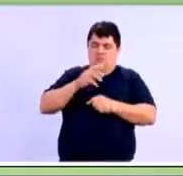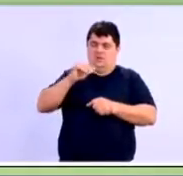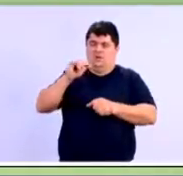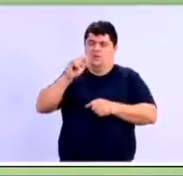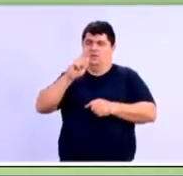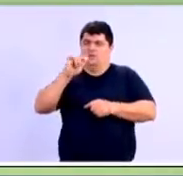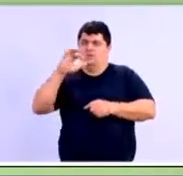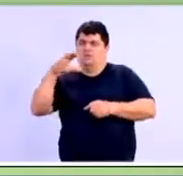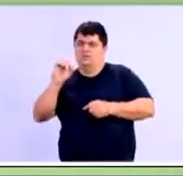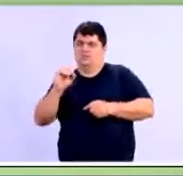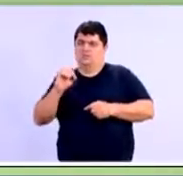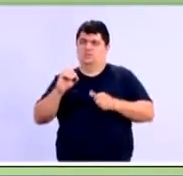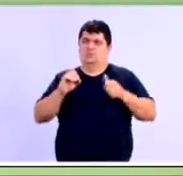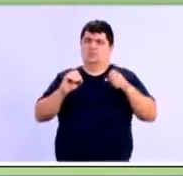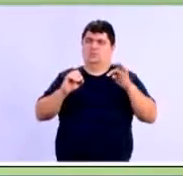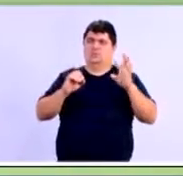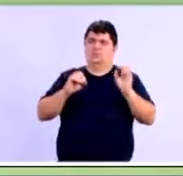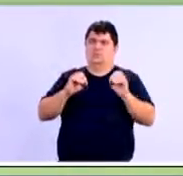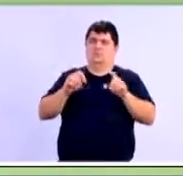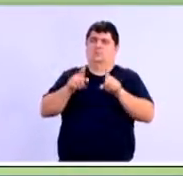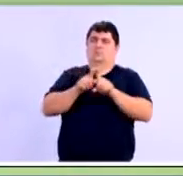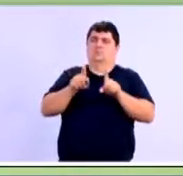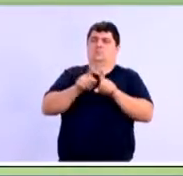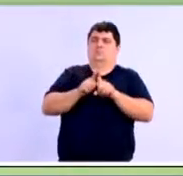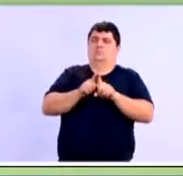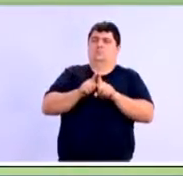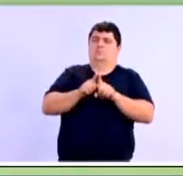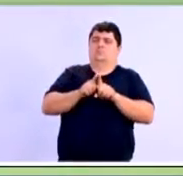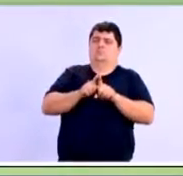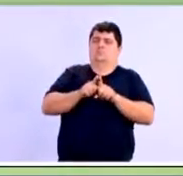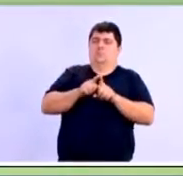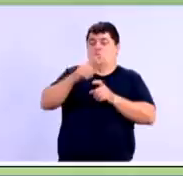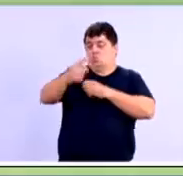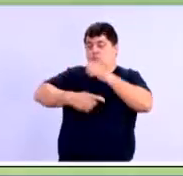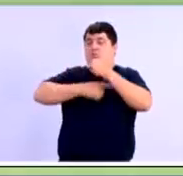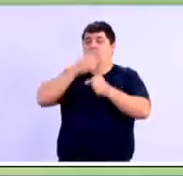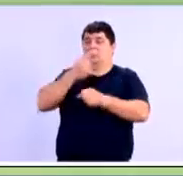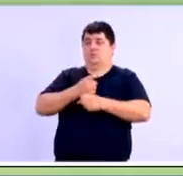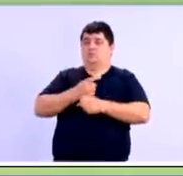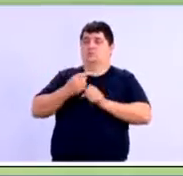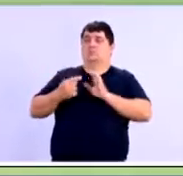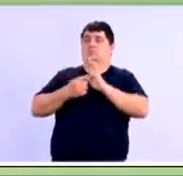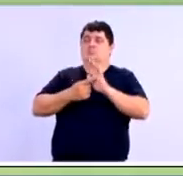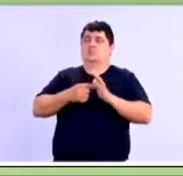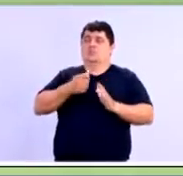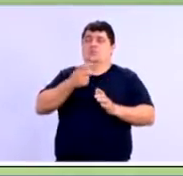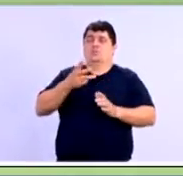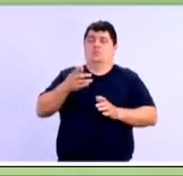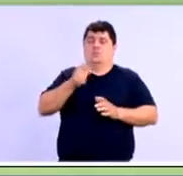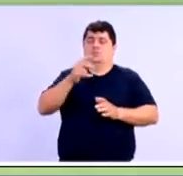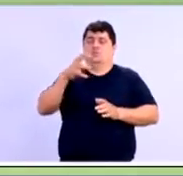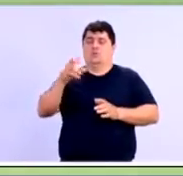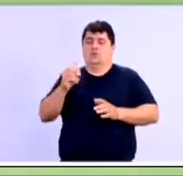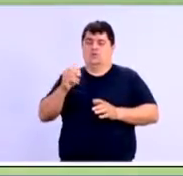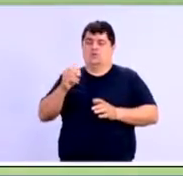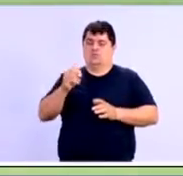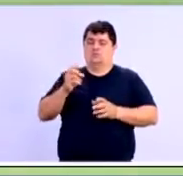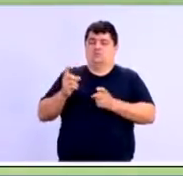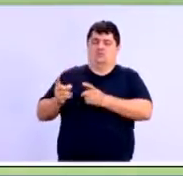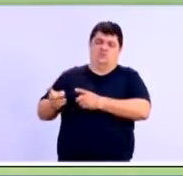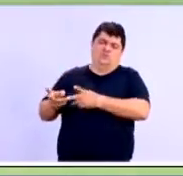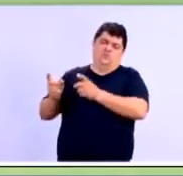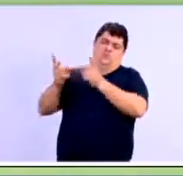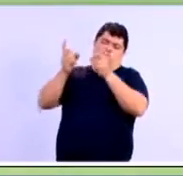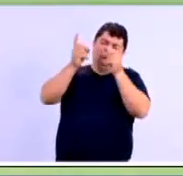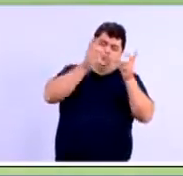do ativo. Quanto que meus ativos giraram na empresa durante o ano. Que representa o quanto os meus ativos